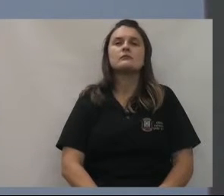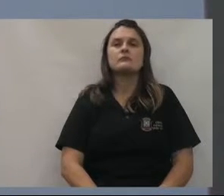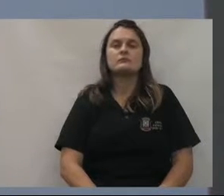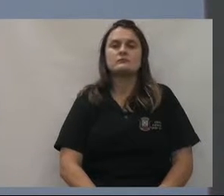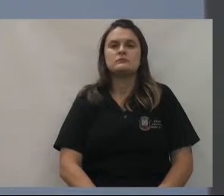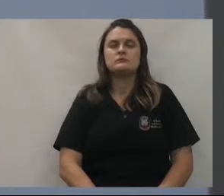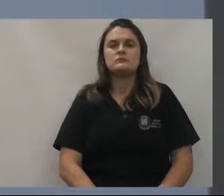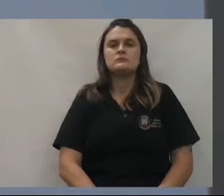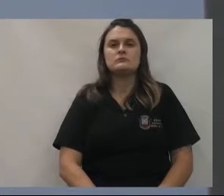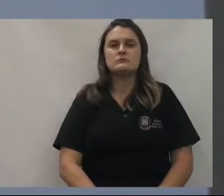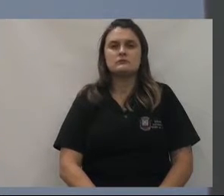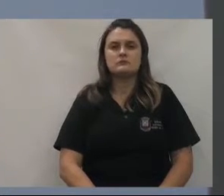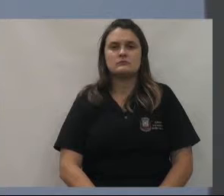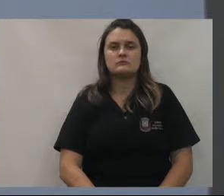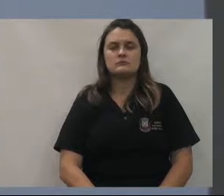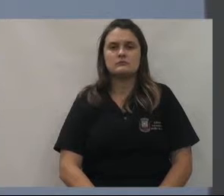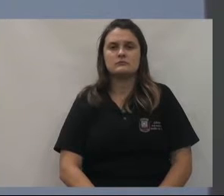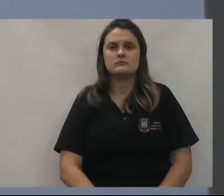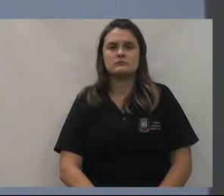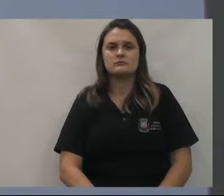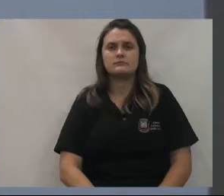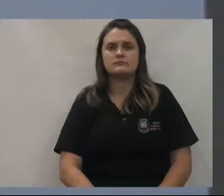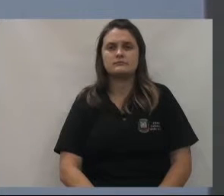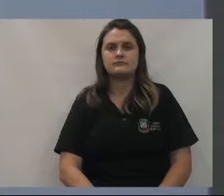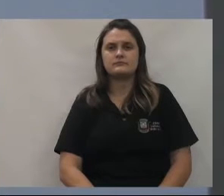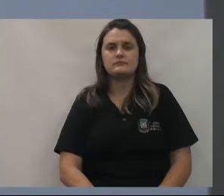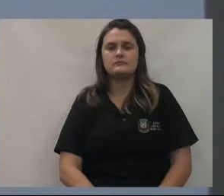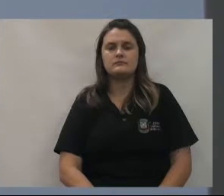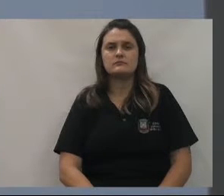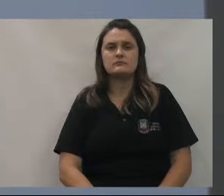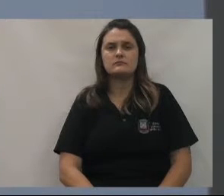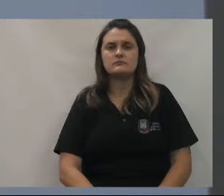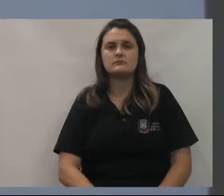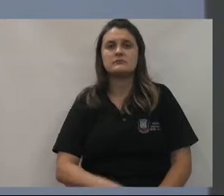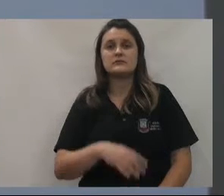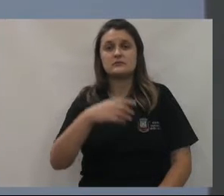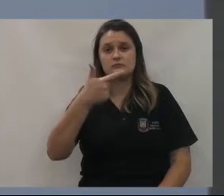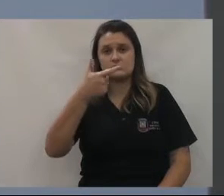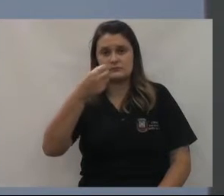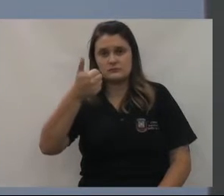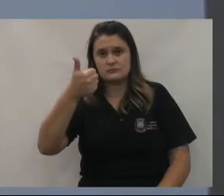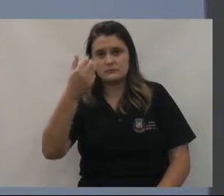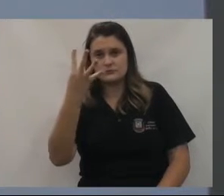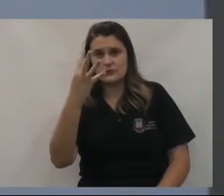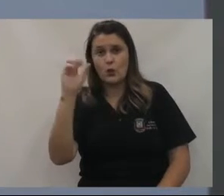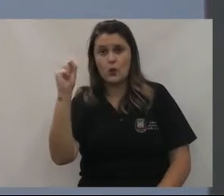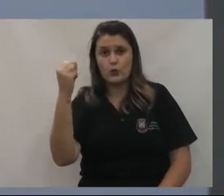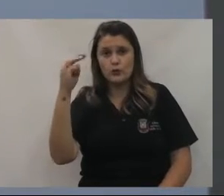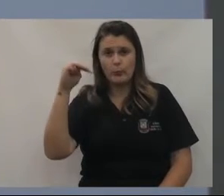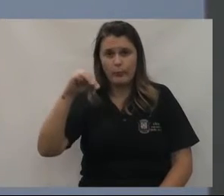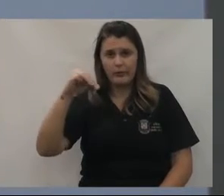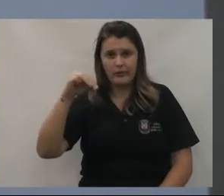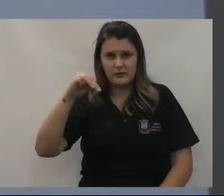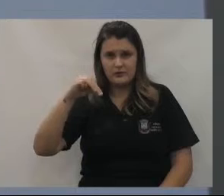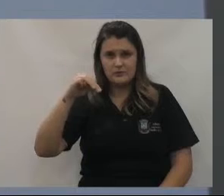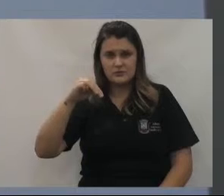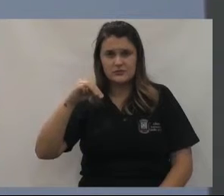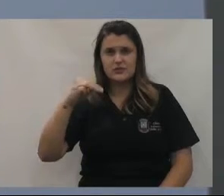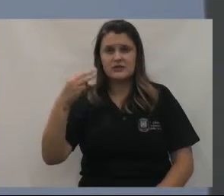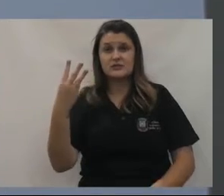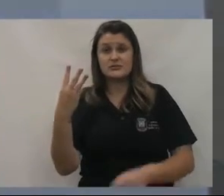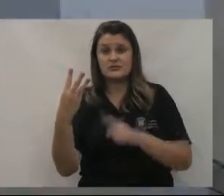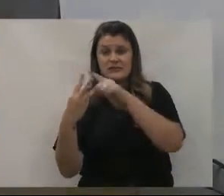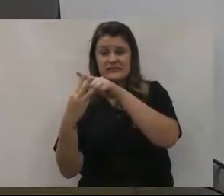metros cúbicos de vazão em Porto Vitória por segundo. Em 2014, de 8,13 metros. Essas